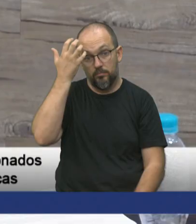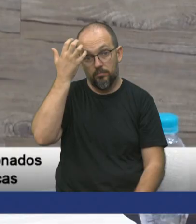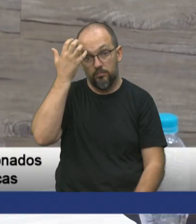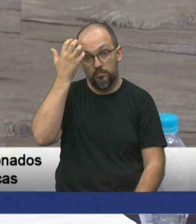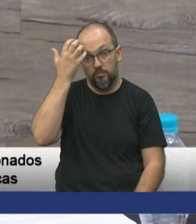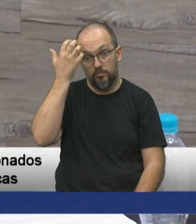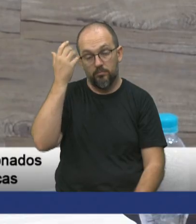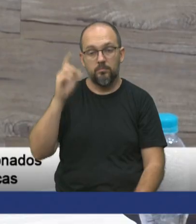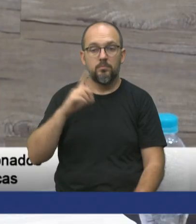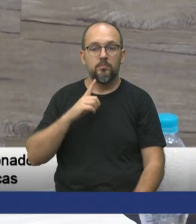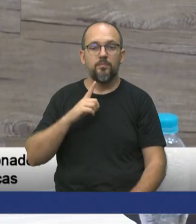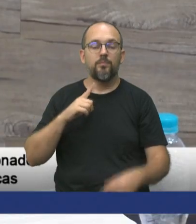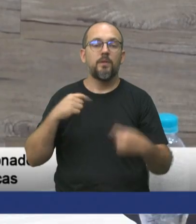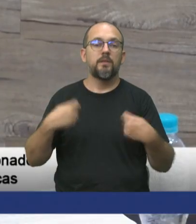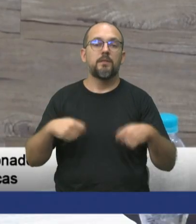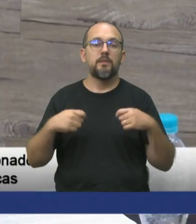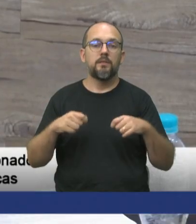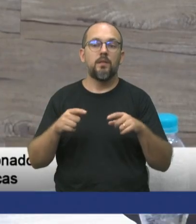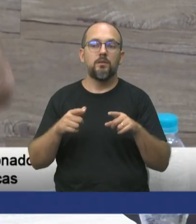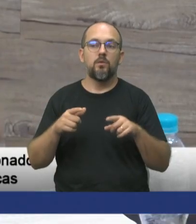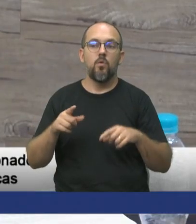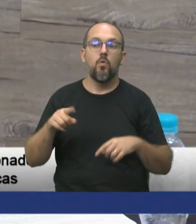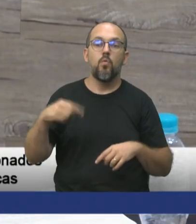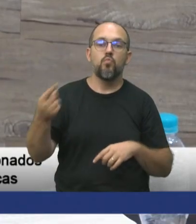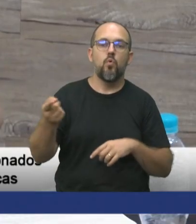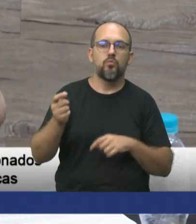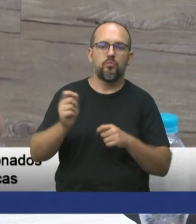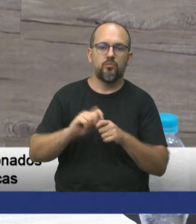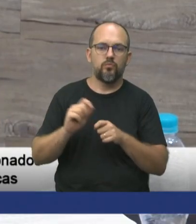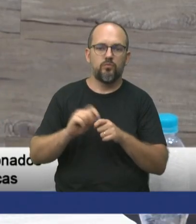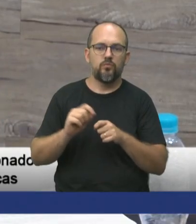uma necessidade de que o outrem faça essa